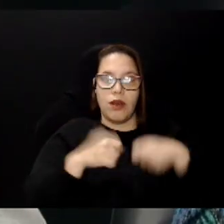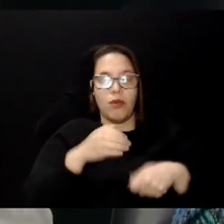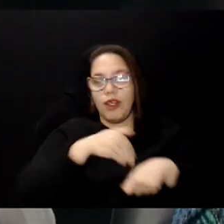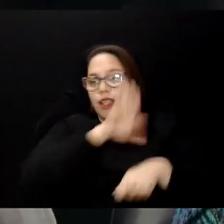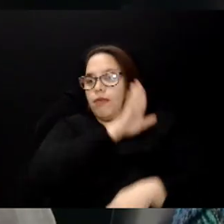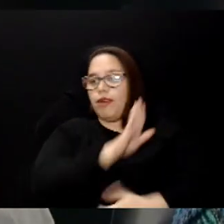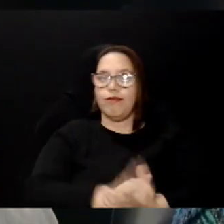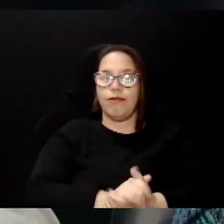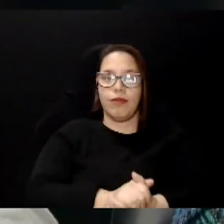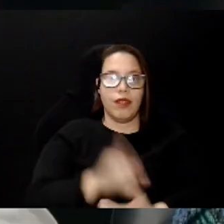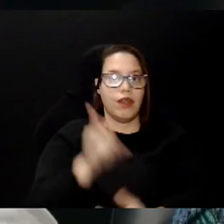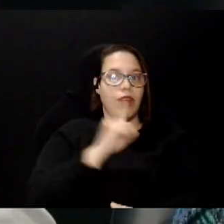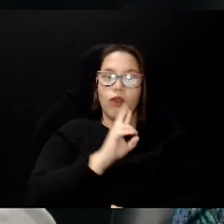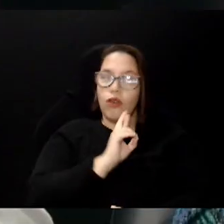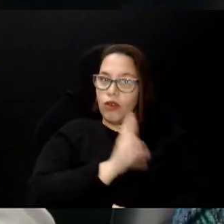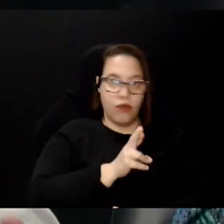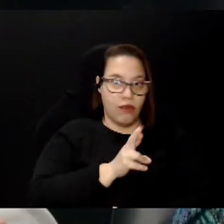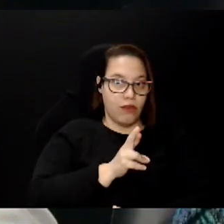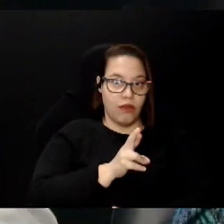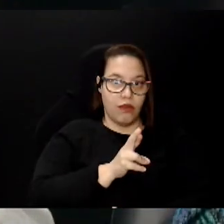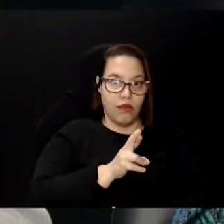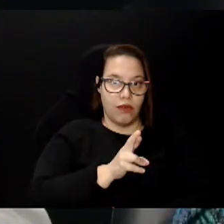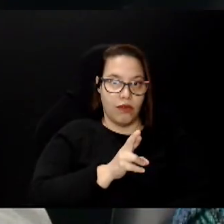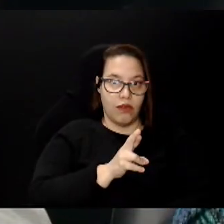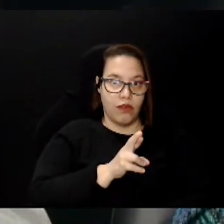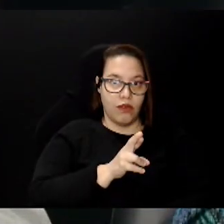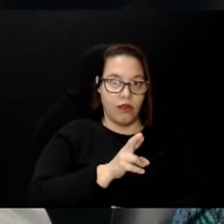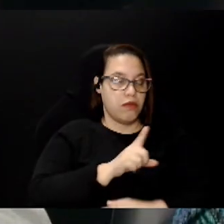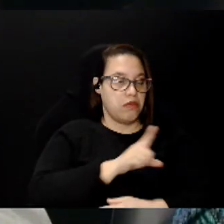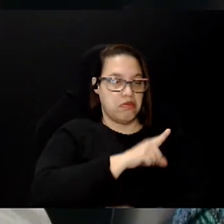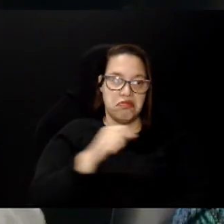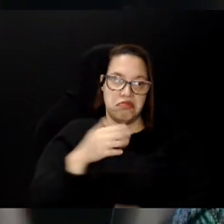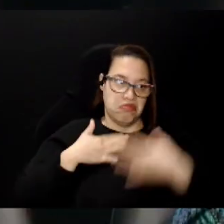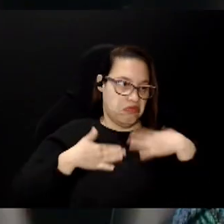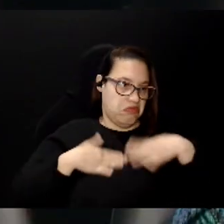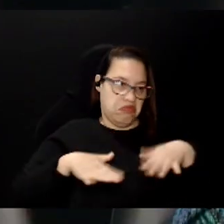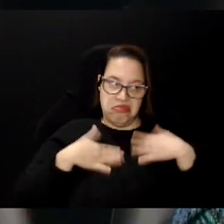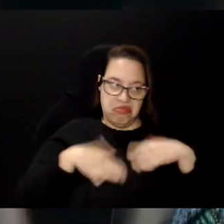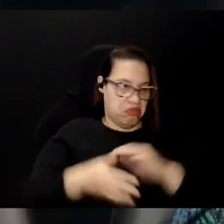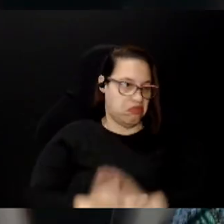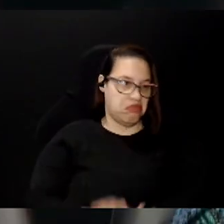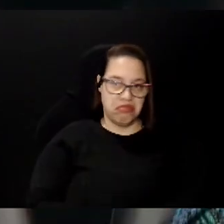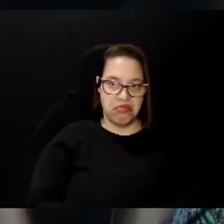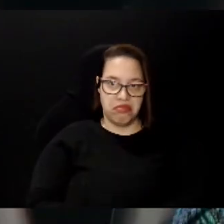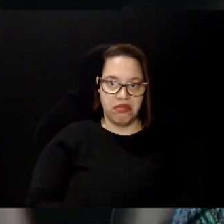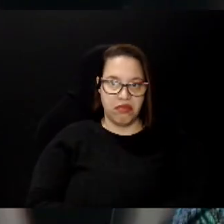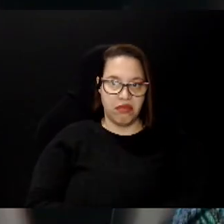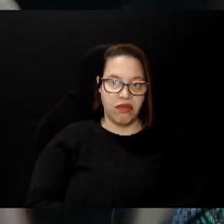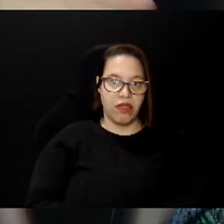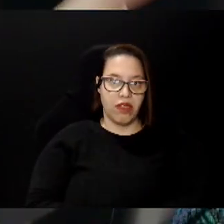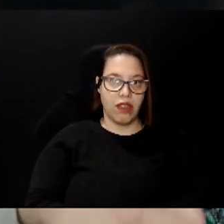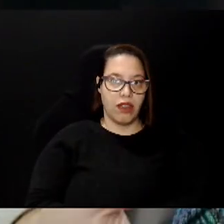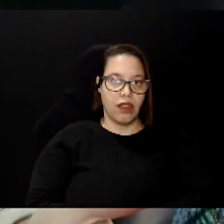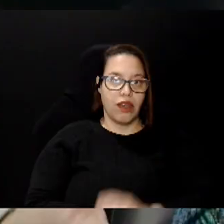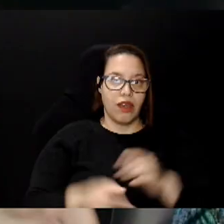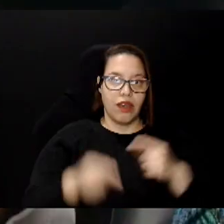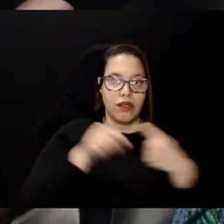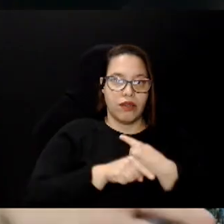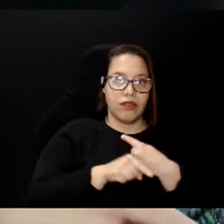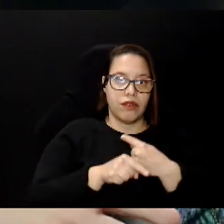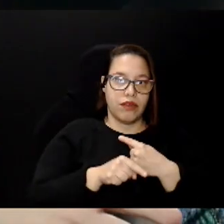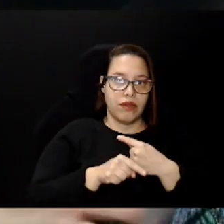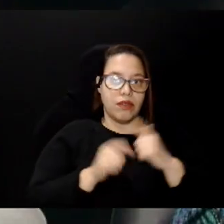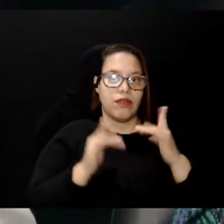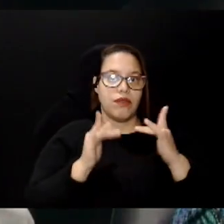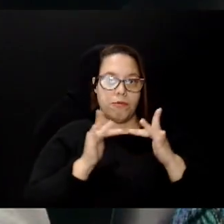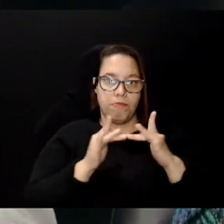responder. Então, e eu consigo ficar fora, tranquilo, mas o meu lado é o contrário. Eu já estou o tempo inteiro